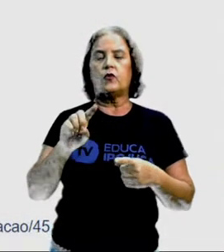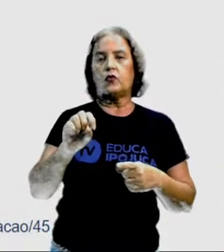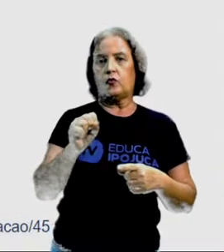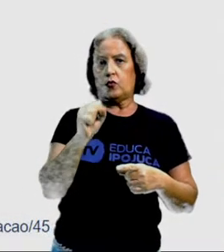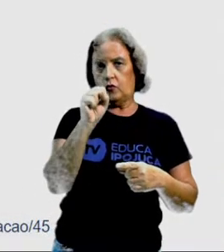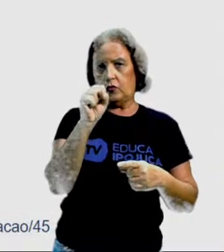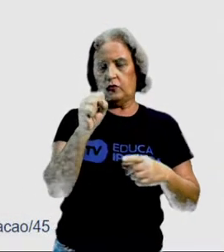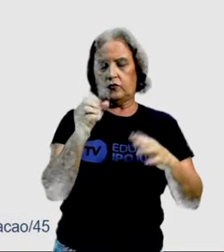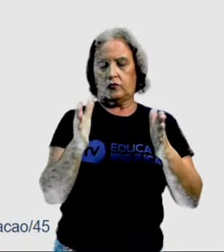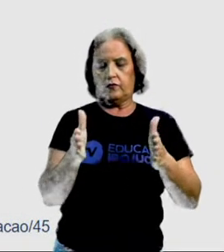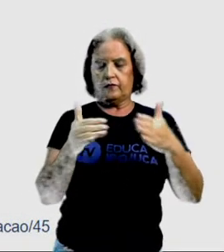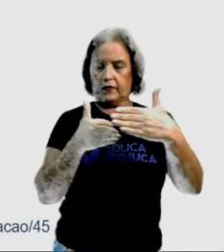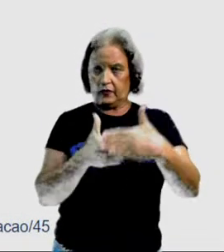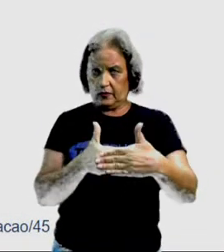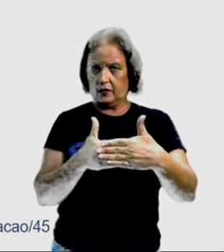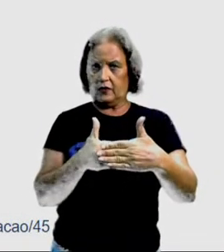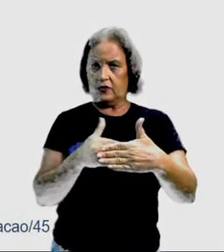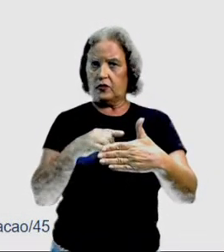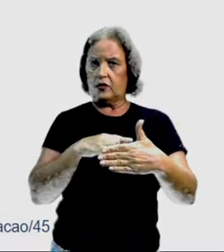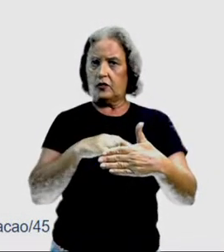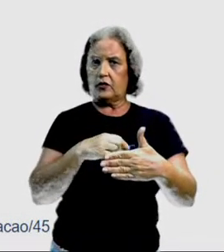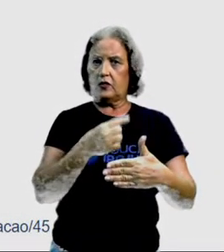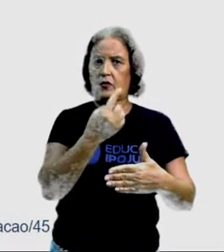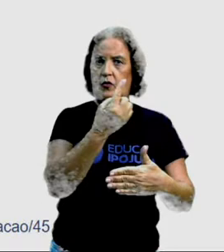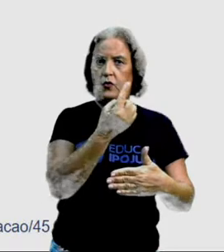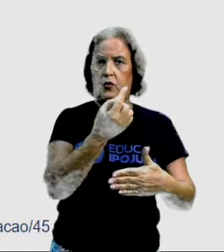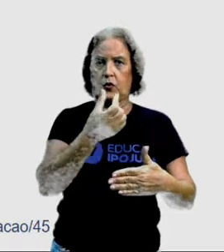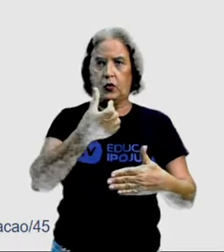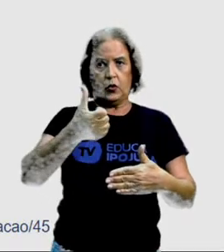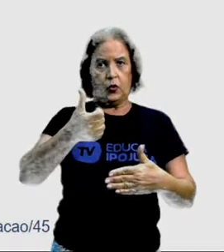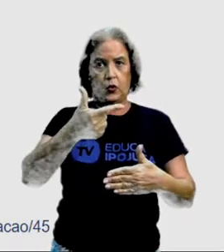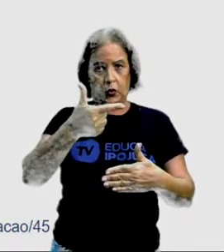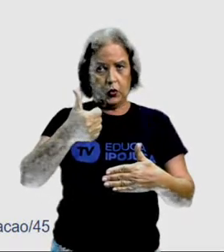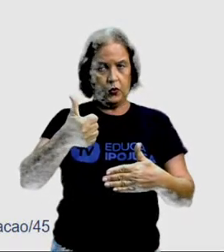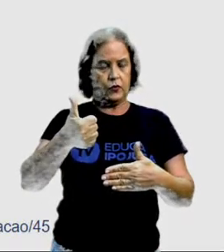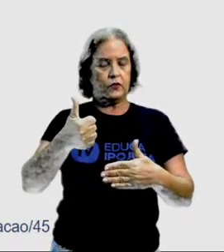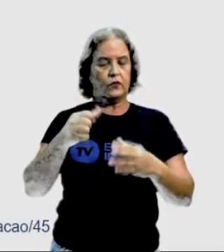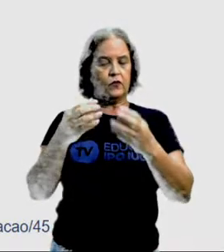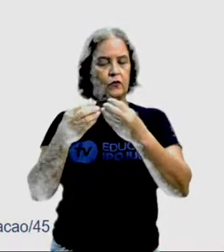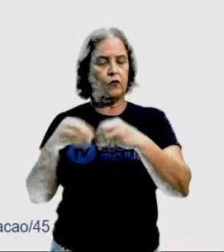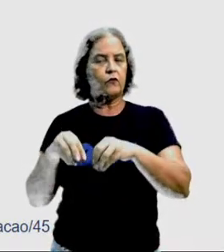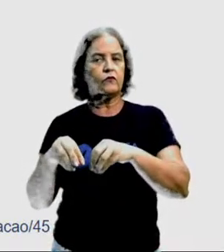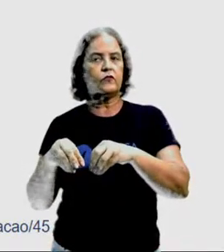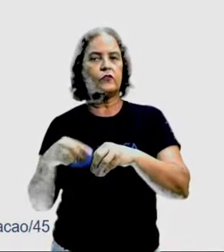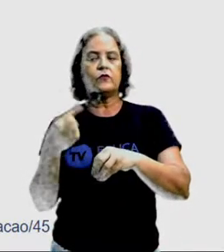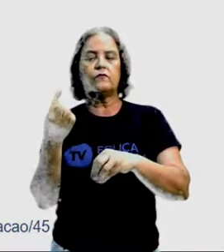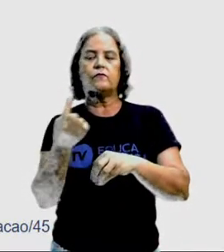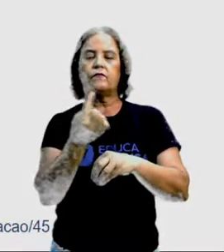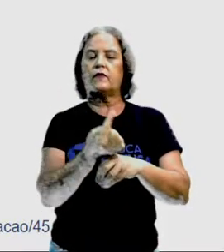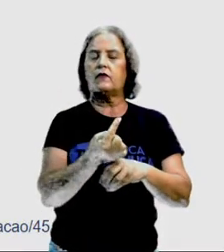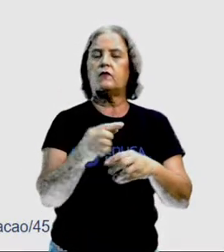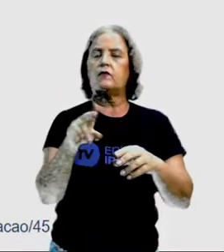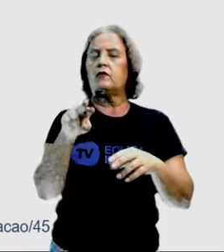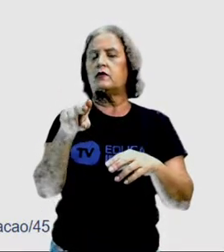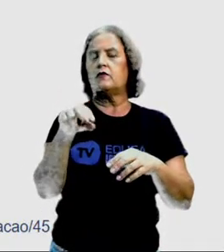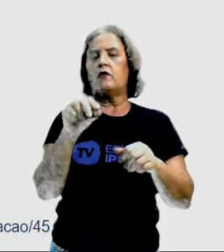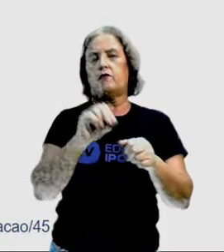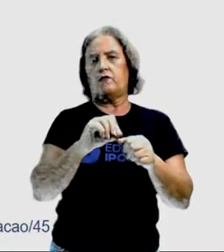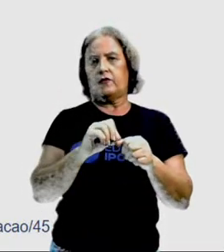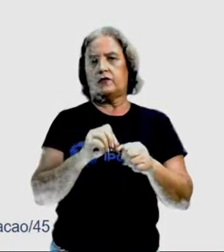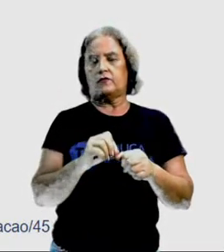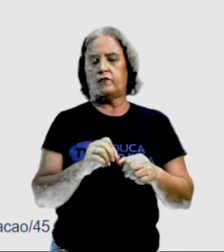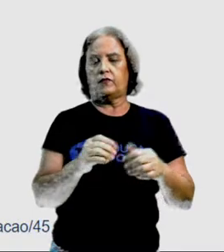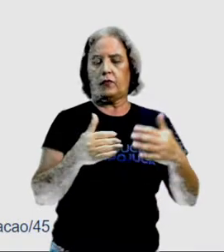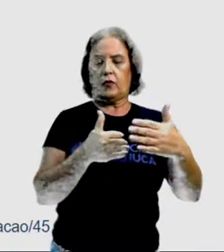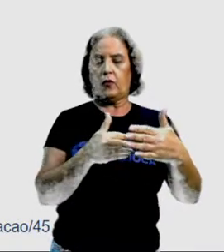12 ovos. Há ainda 8 caixas que cabem 12 ovos. Em cada uma delas, faço o mesmo. Ou seja,